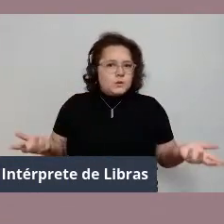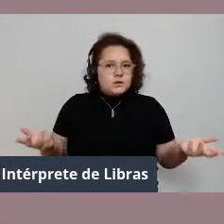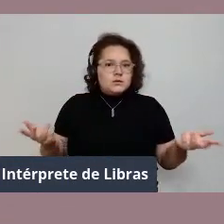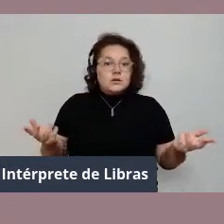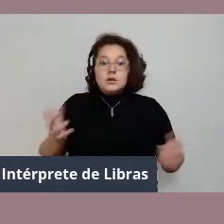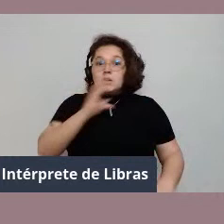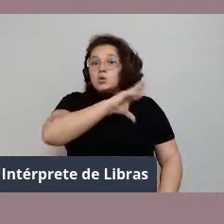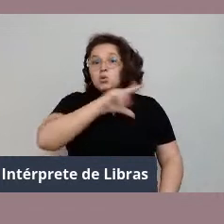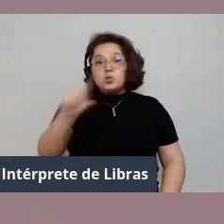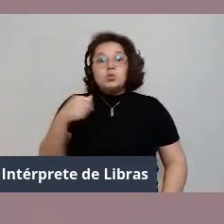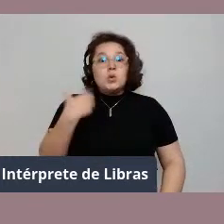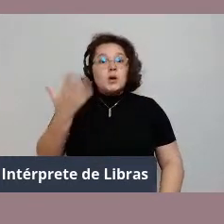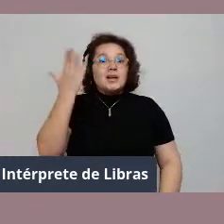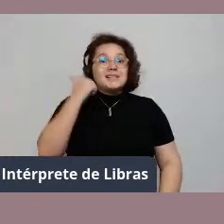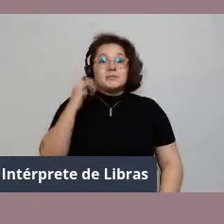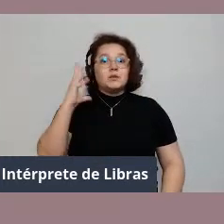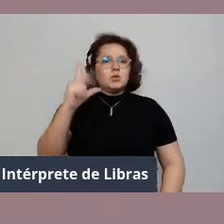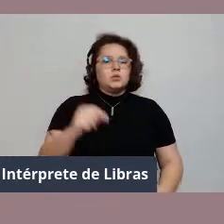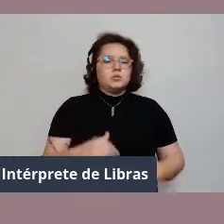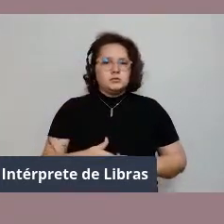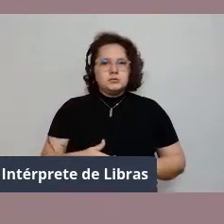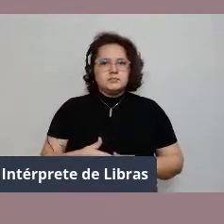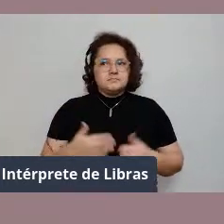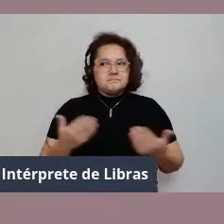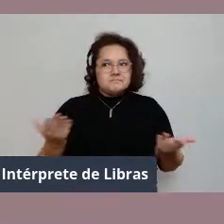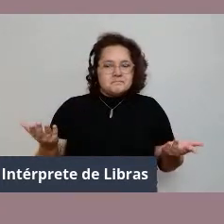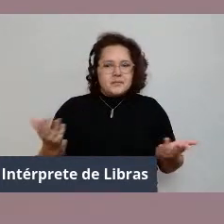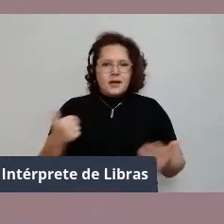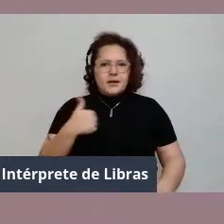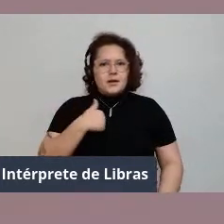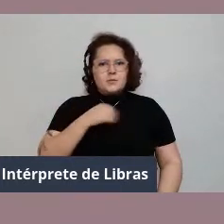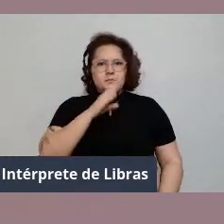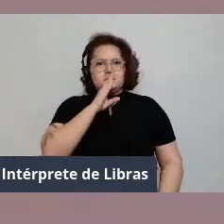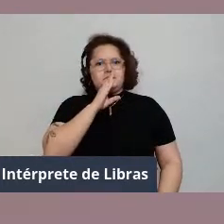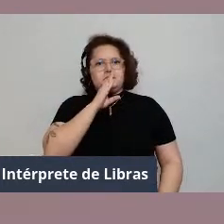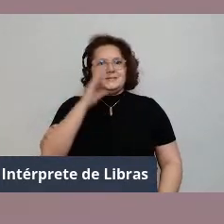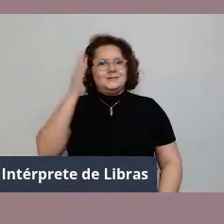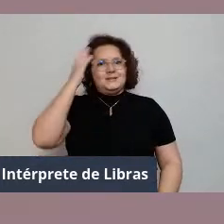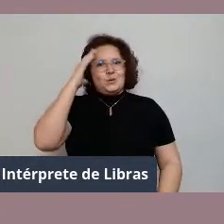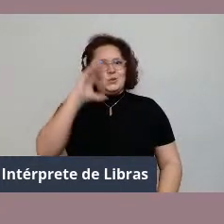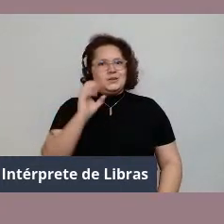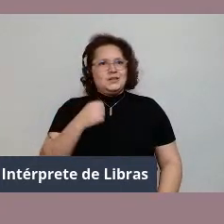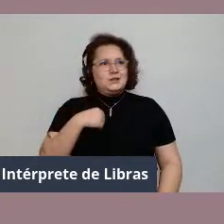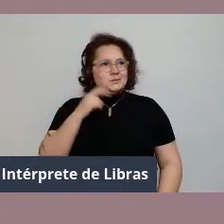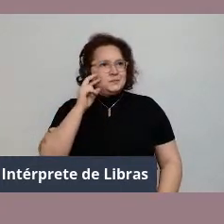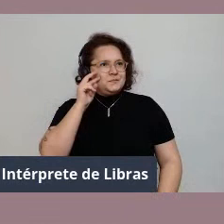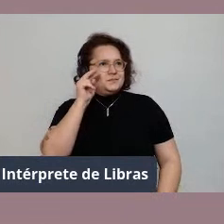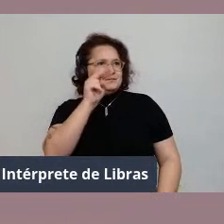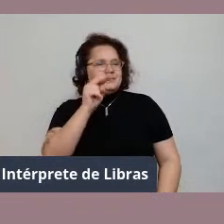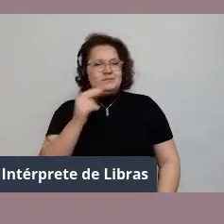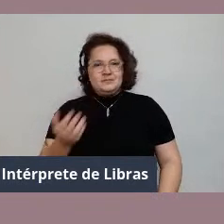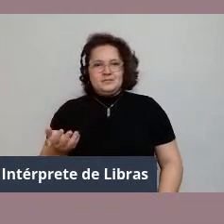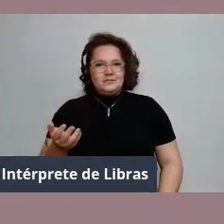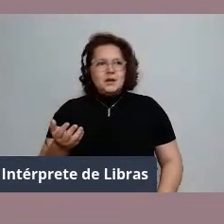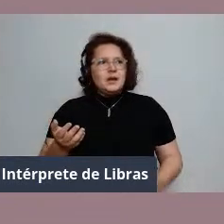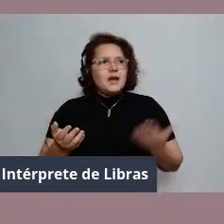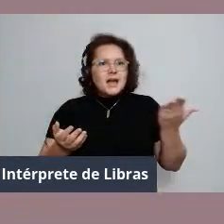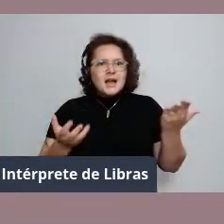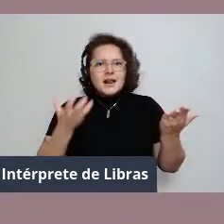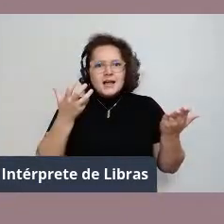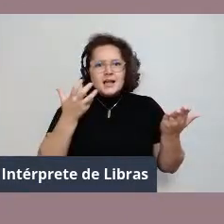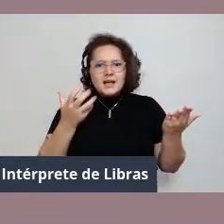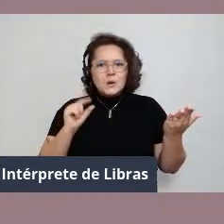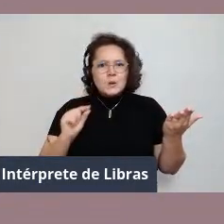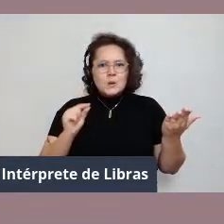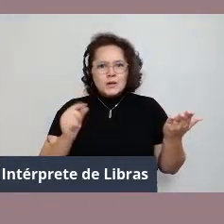tudo, quero saber tudo. Continuei muda, perplexa, olhando para ela. Eu não fazia ideia do que ela pretendia de